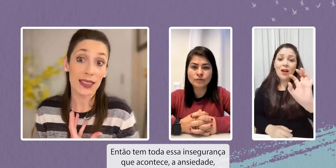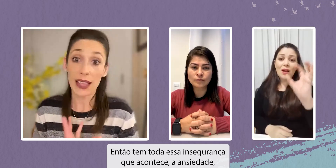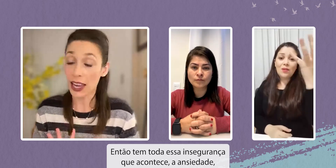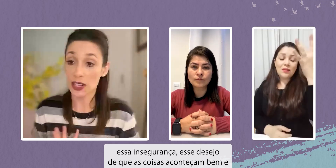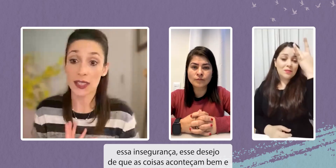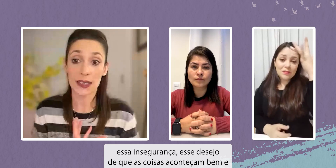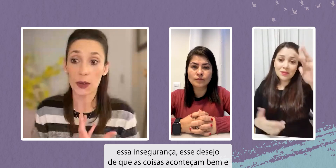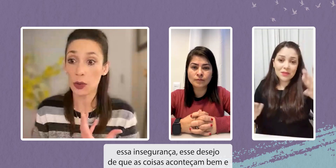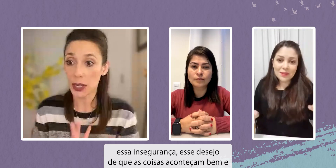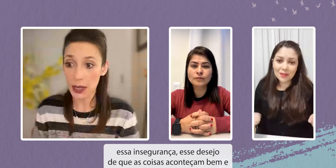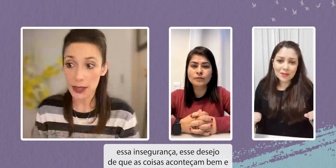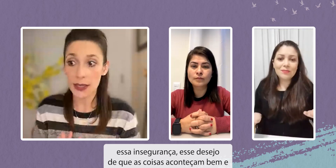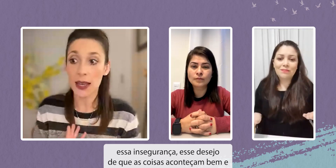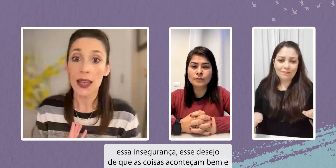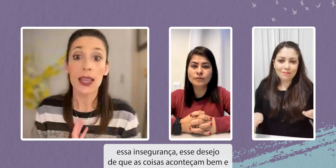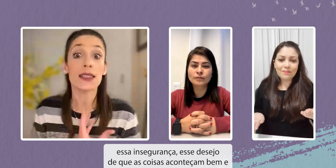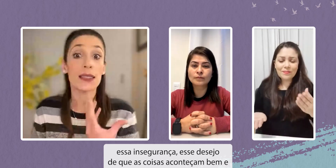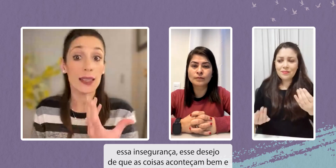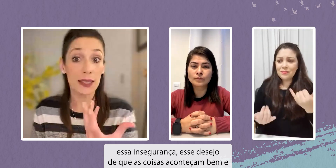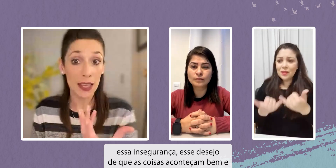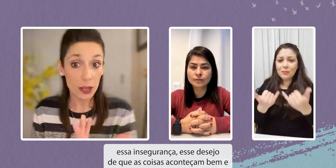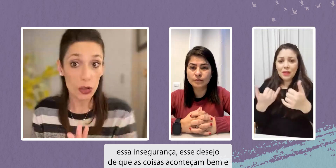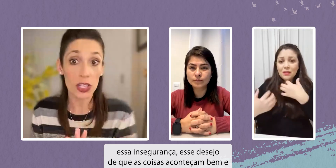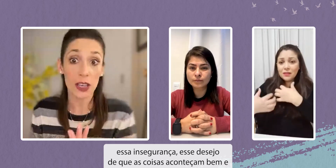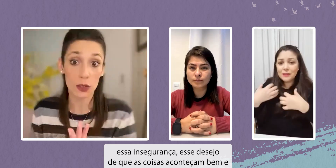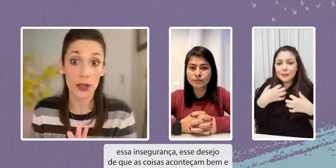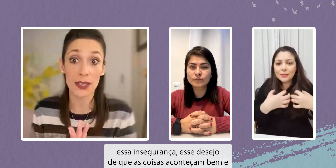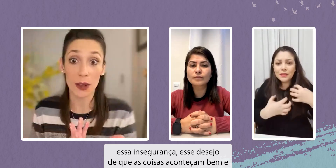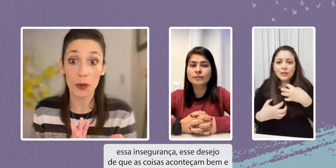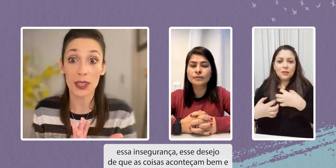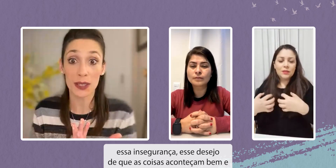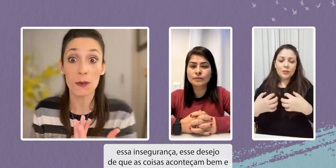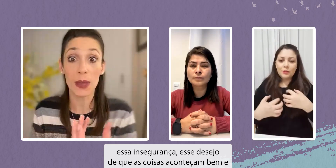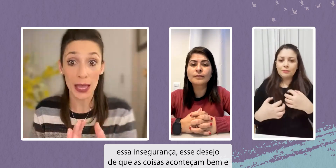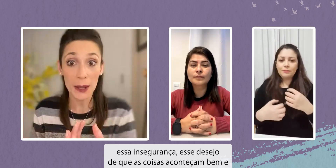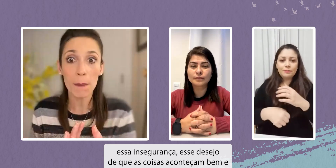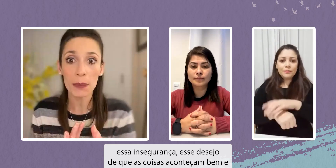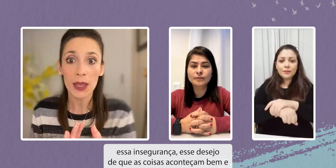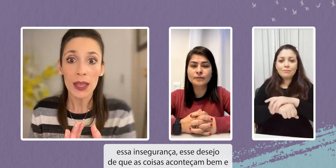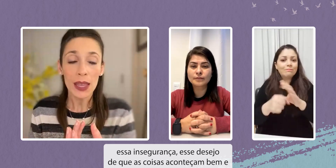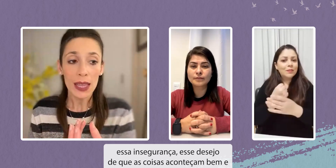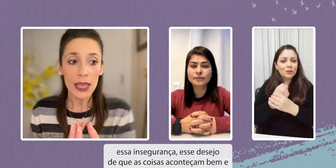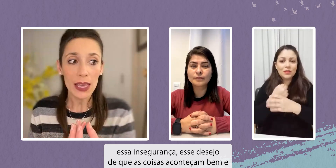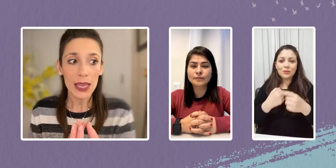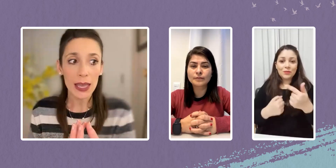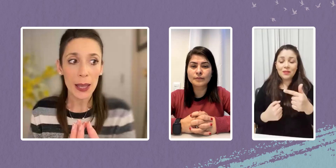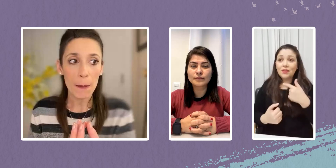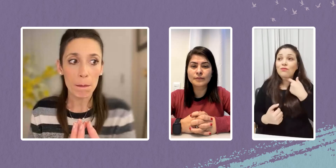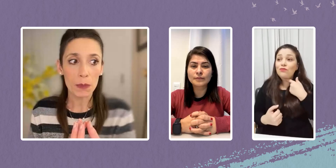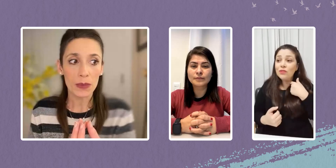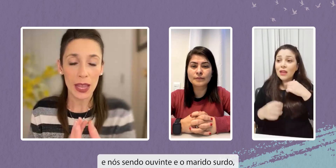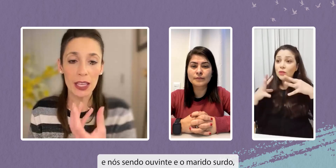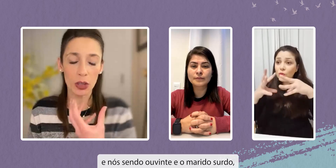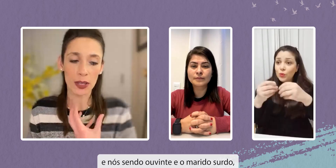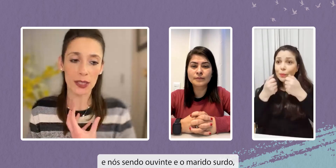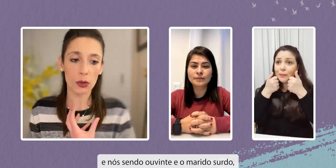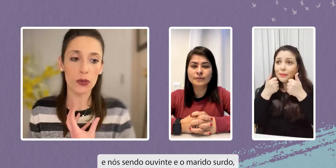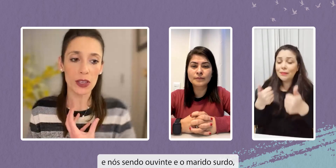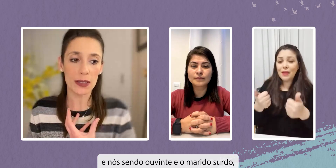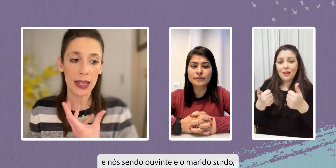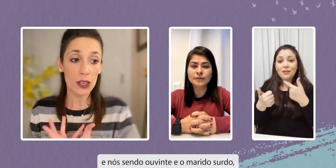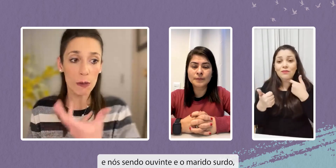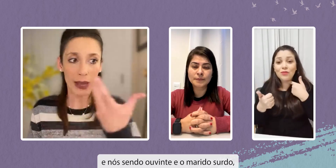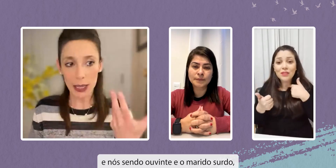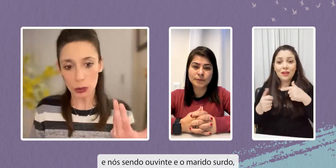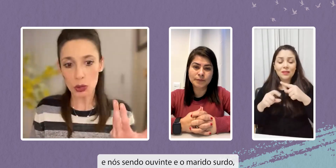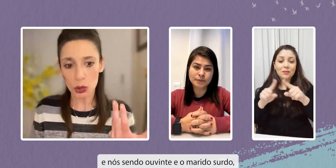essa ansiedade, essa insegurança, esse desejo de que as coisas aconteçam bem, e, né, e nós sendo